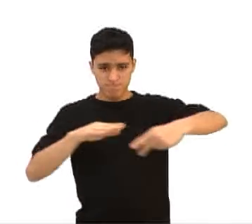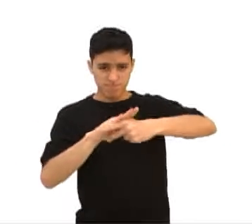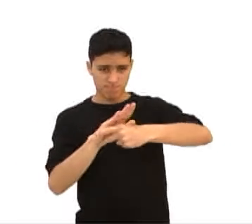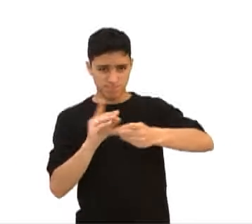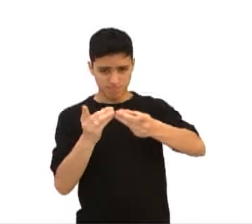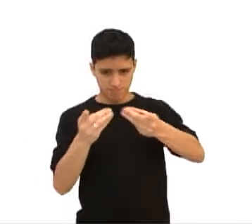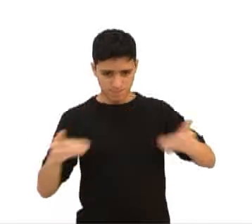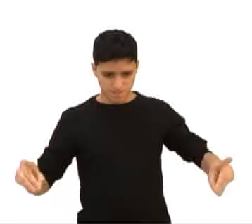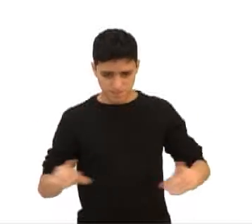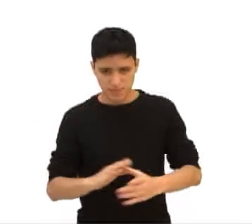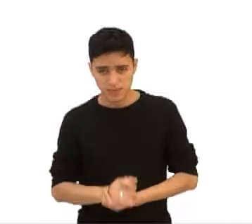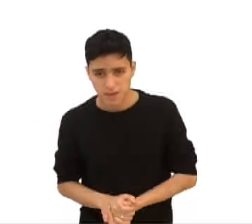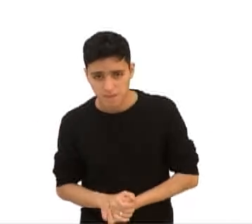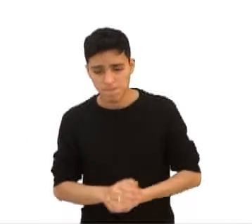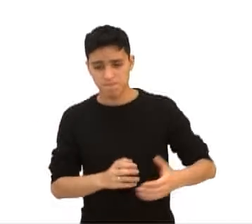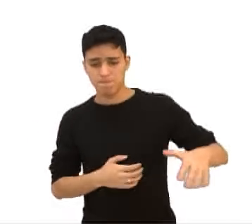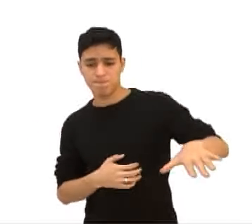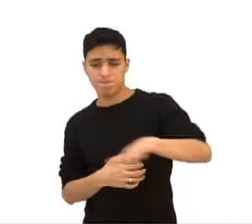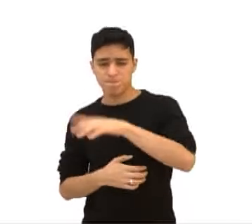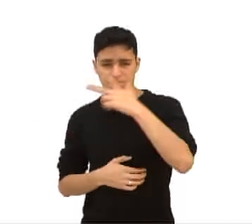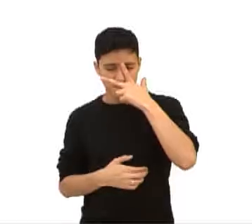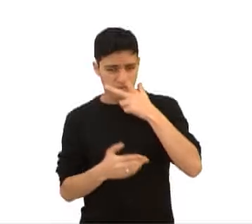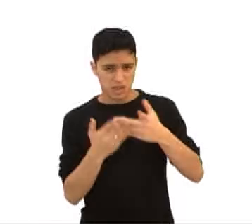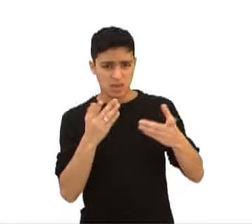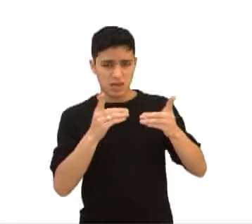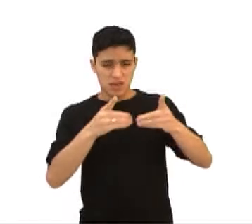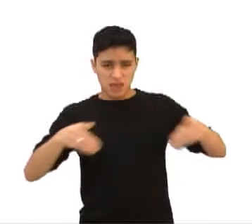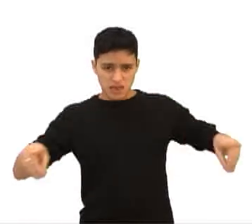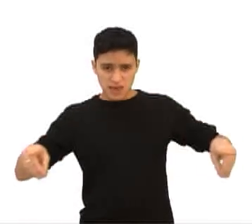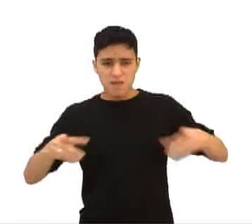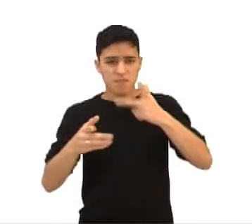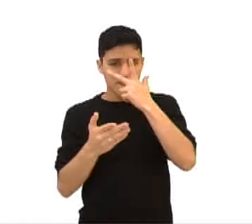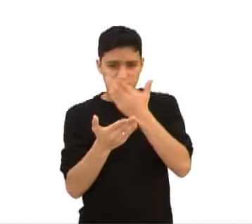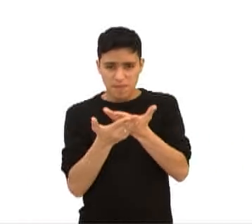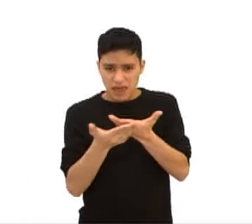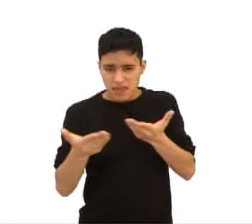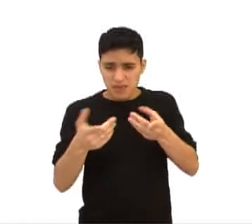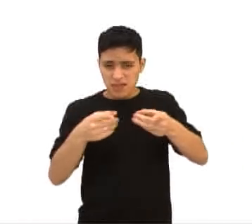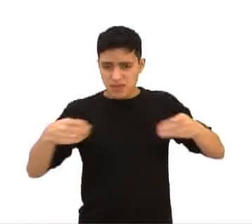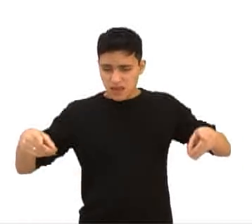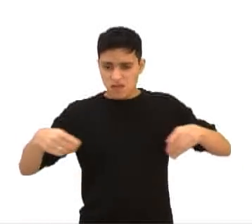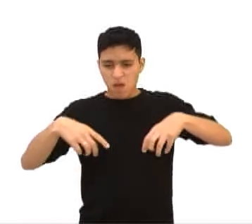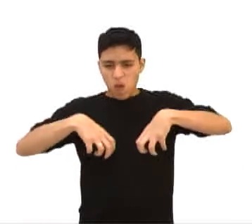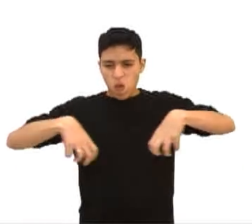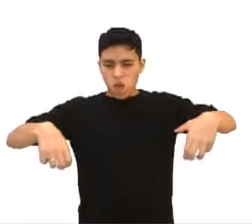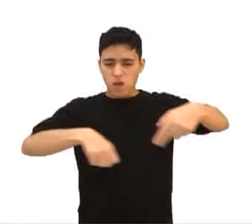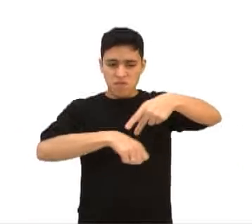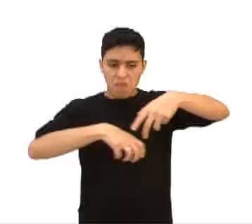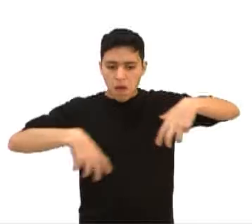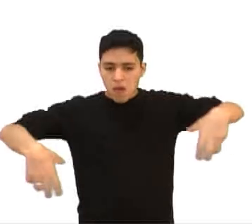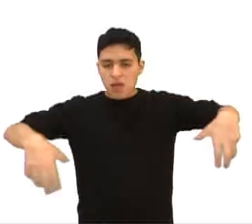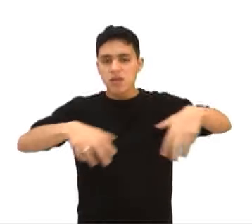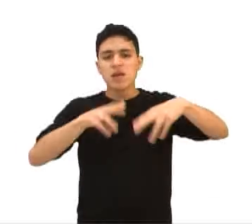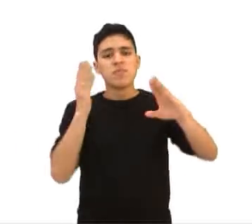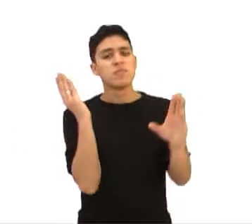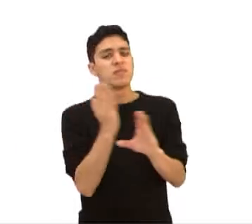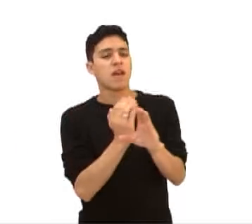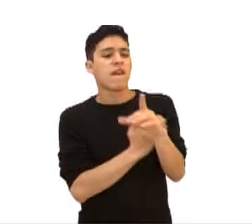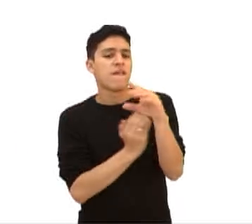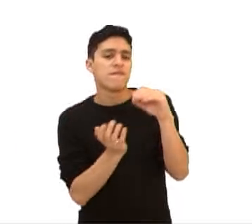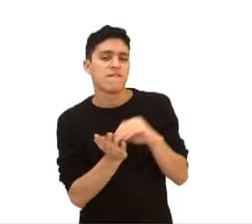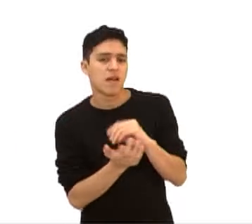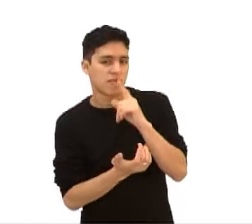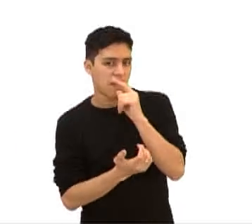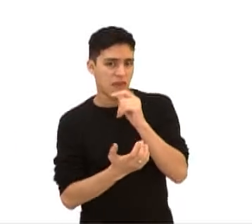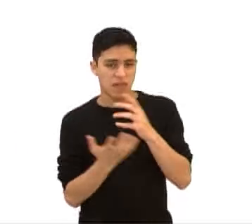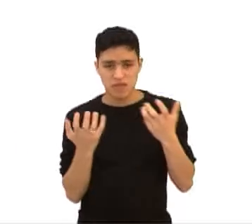área desértica, um deserto rochoso, onde nós temos todo ele rachado aqui em função da seca, da não disponibilidade